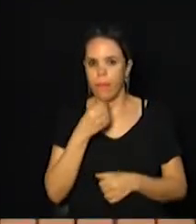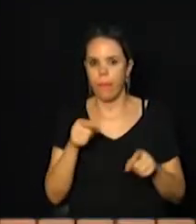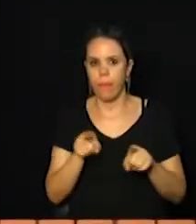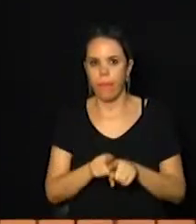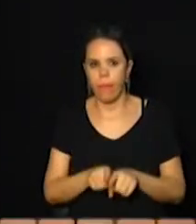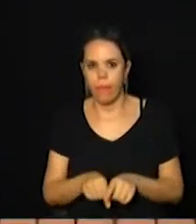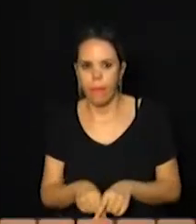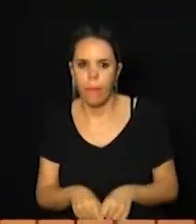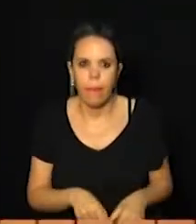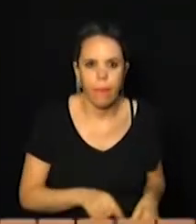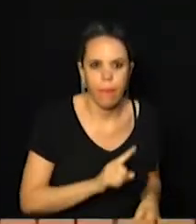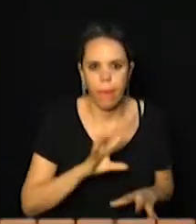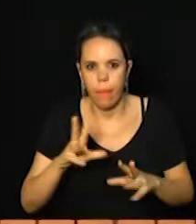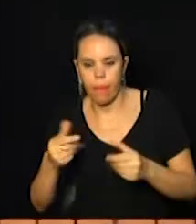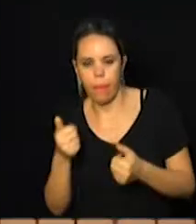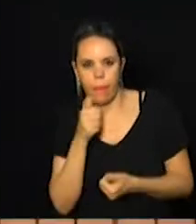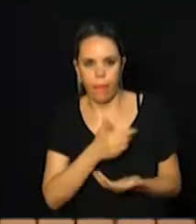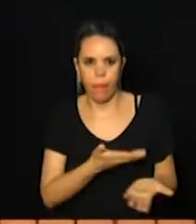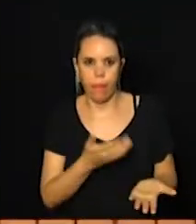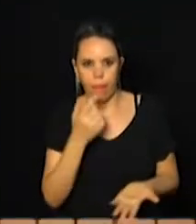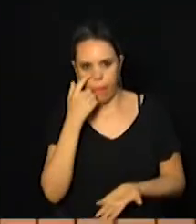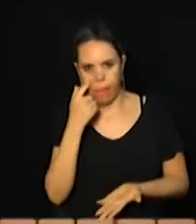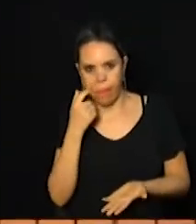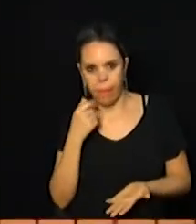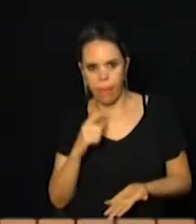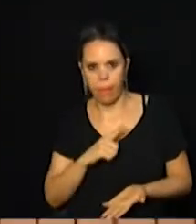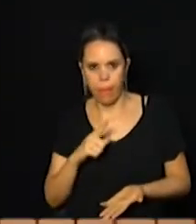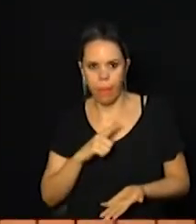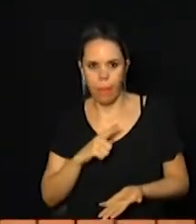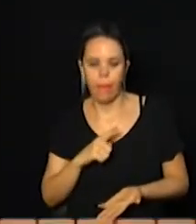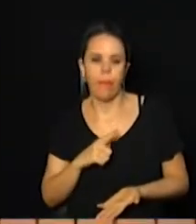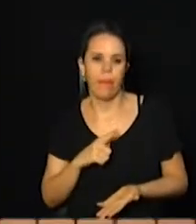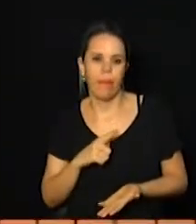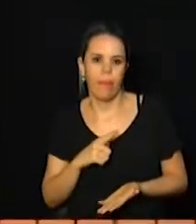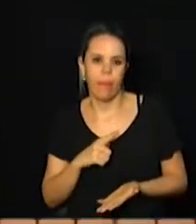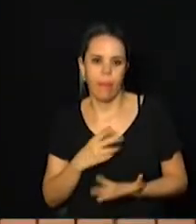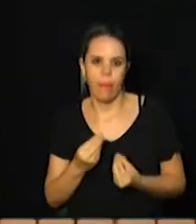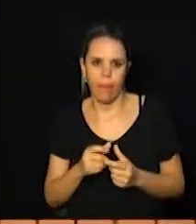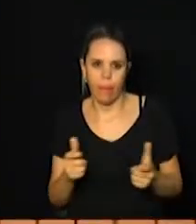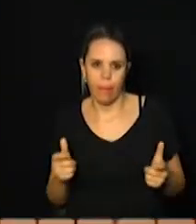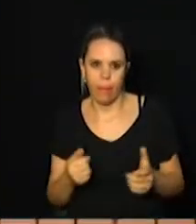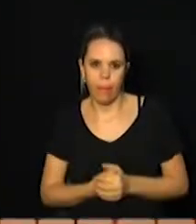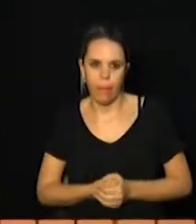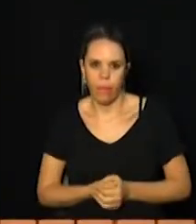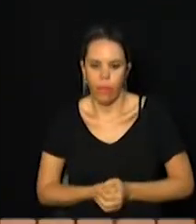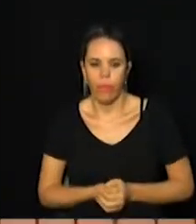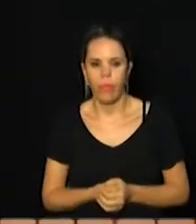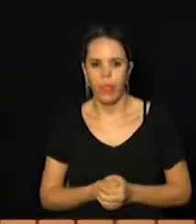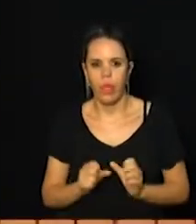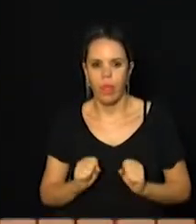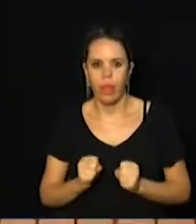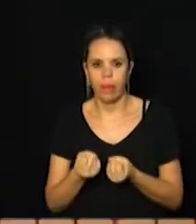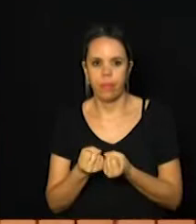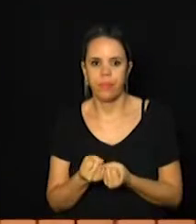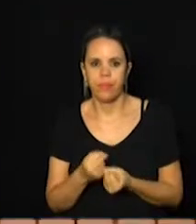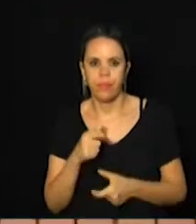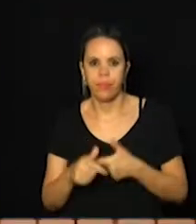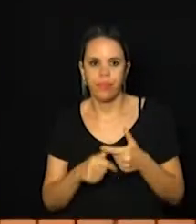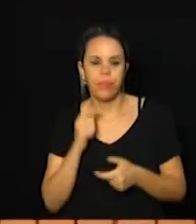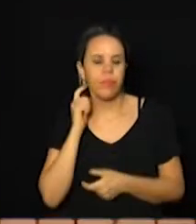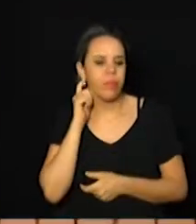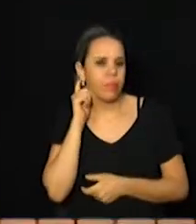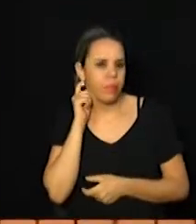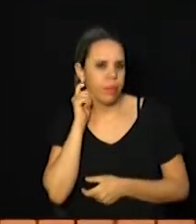homem também né mas não é tudo com a mulher Então a gente tem um combate muito grande nessa defesa dessas trabalhadoras